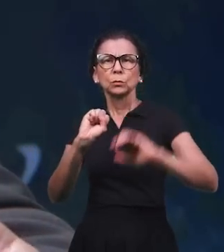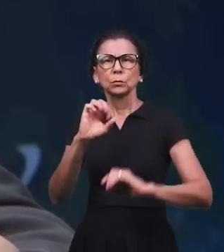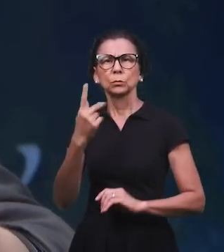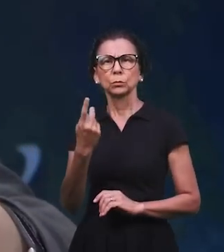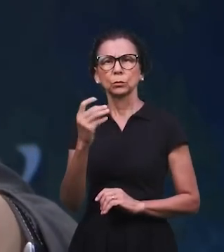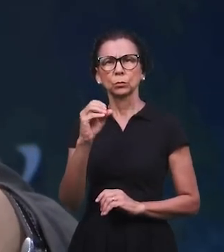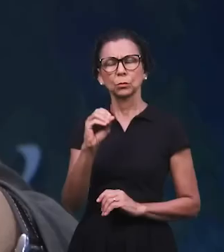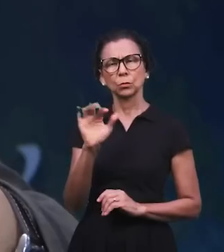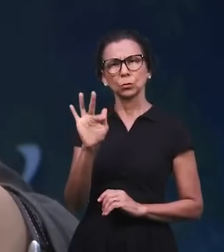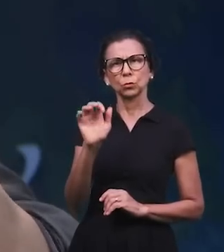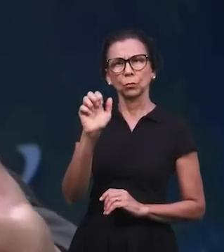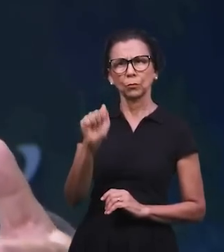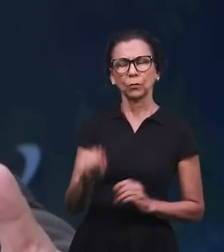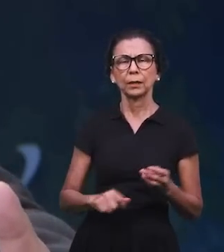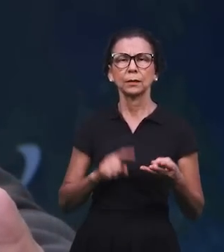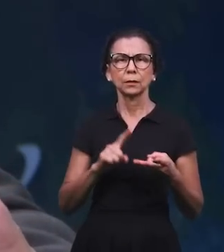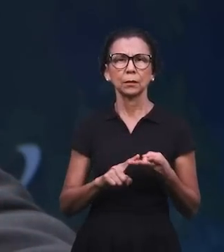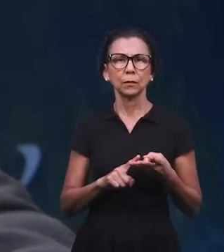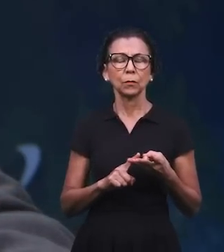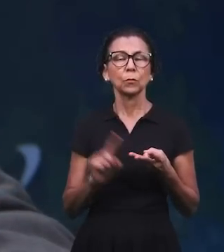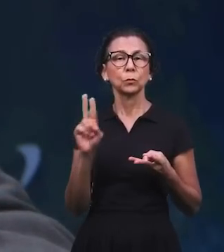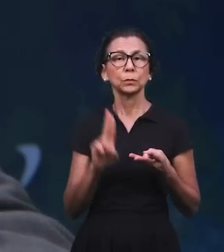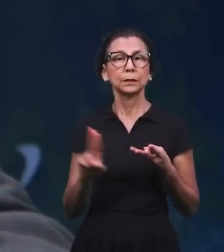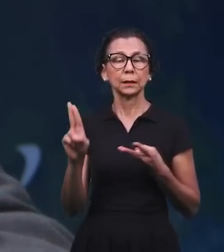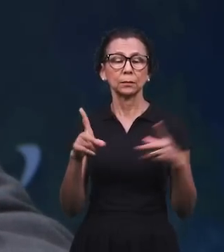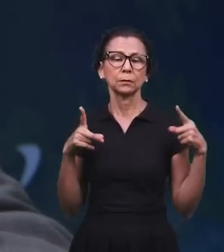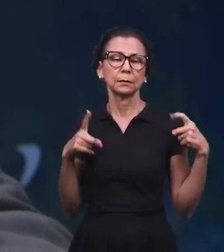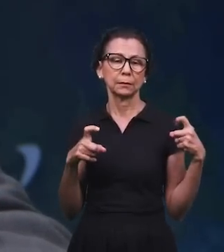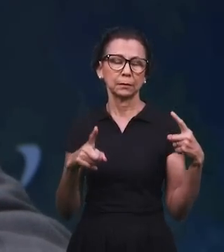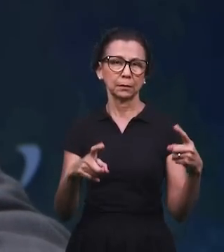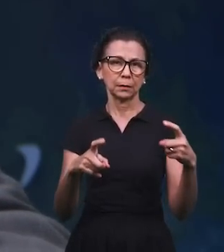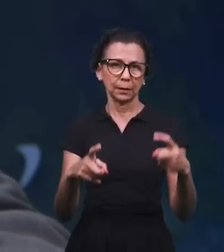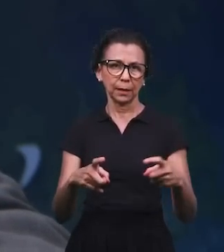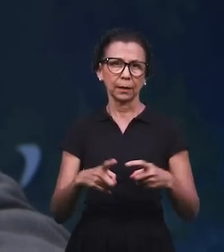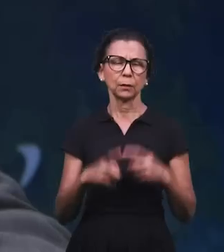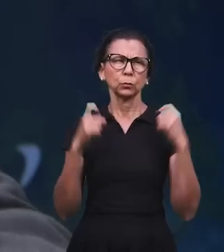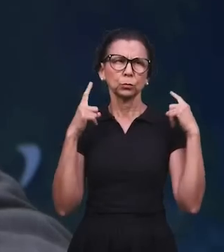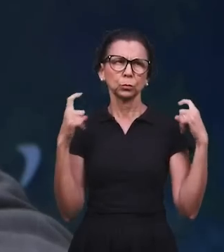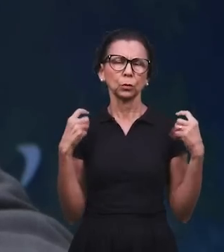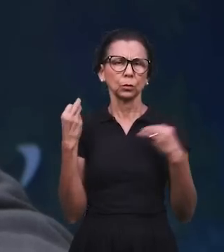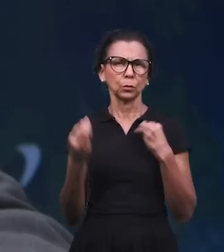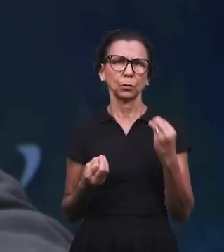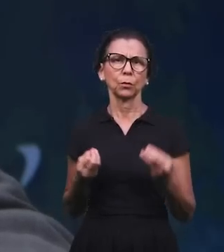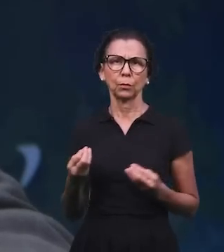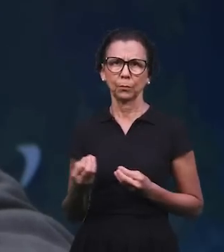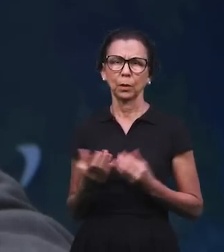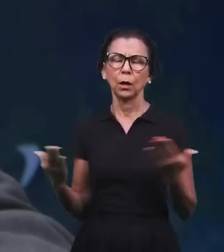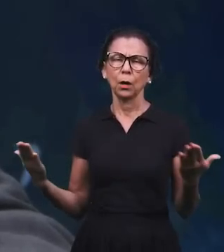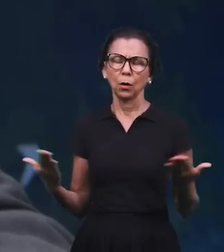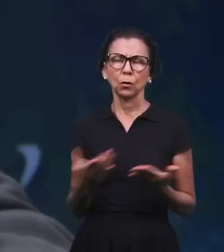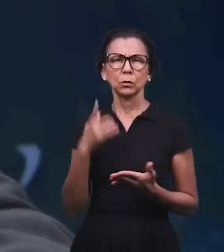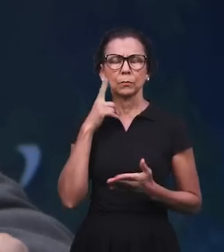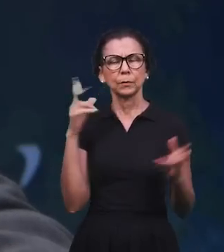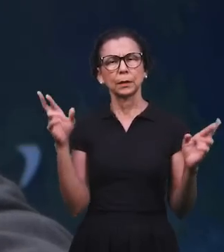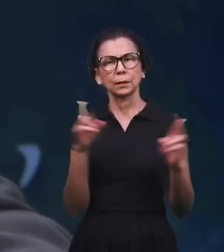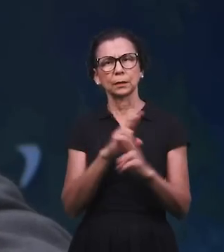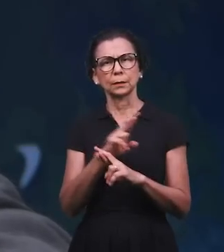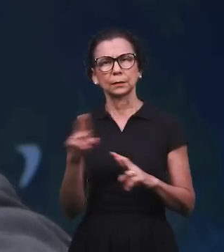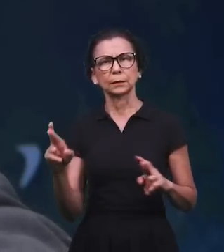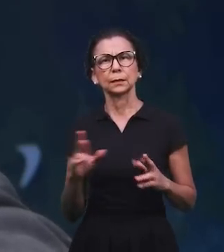do chofar, como o chofar era usado nas batalhas. E hoje nós vamos fazer uma relação com esse uso do chofar,